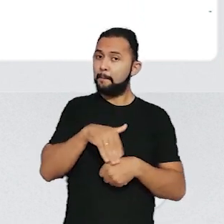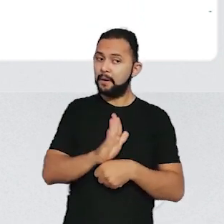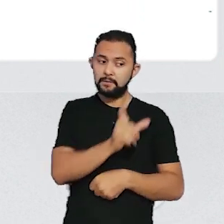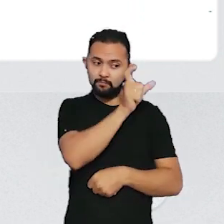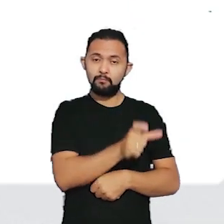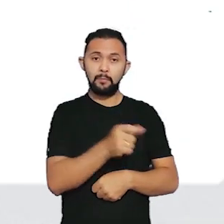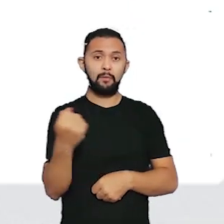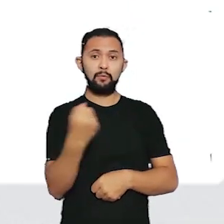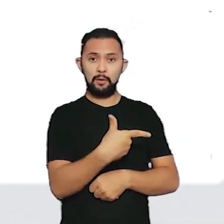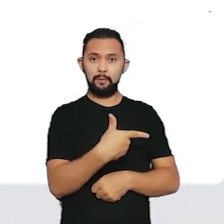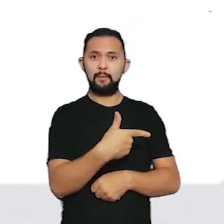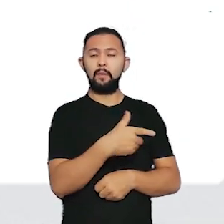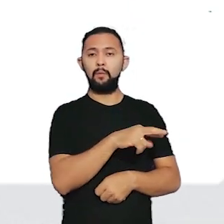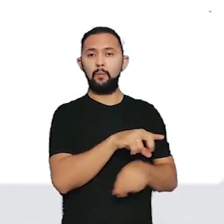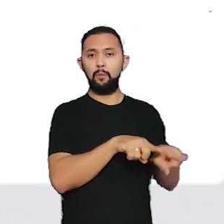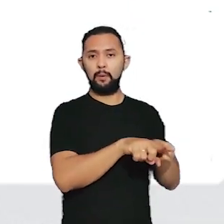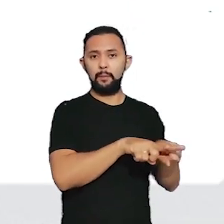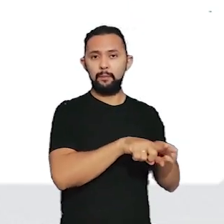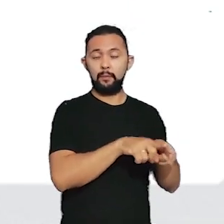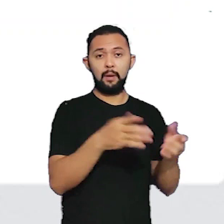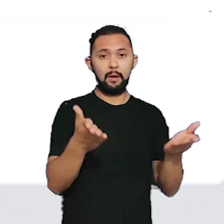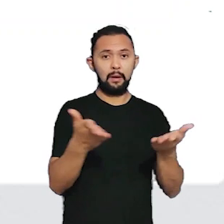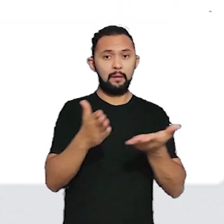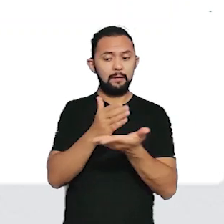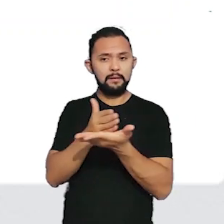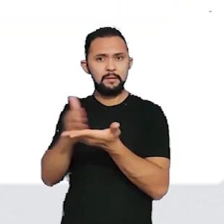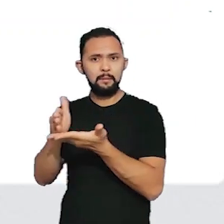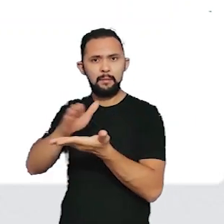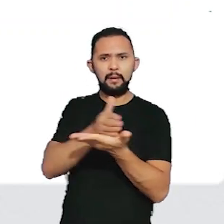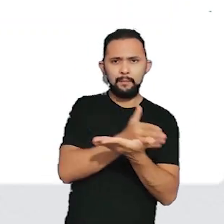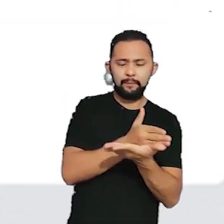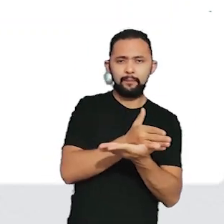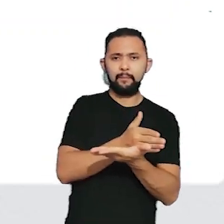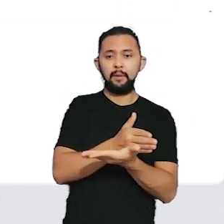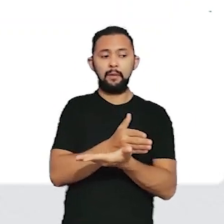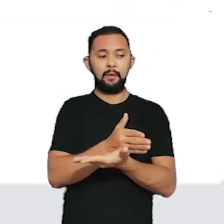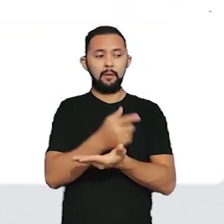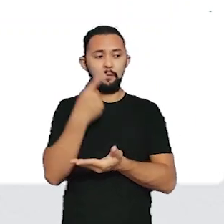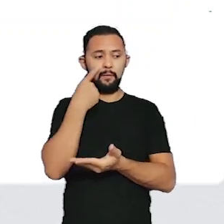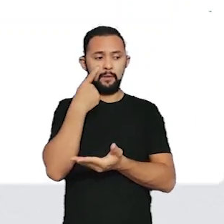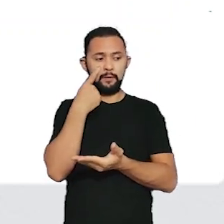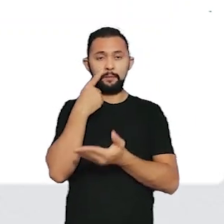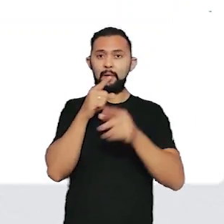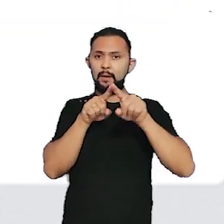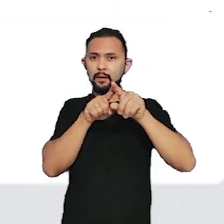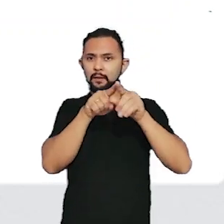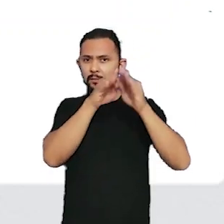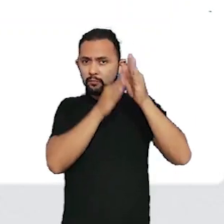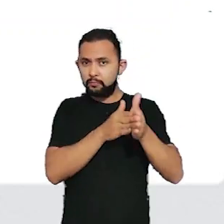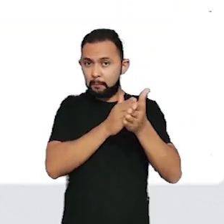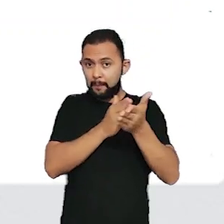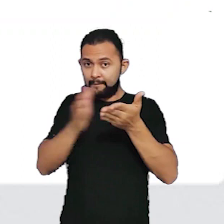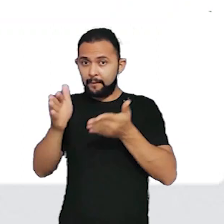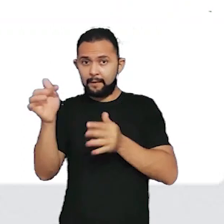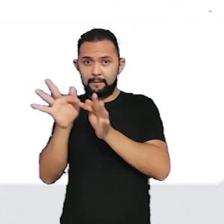as orações desse período. A primeira, ó, Vinícius era mais esforçado. A segunda oração,